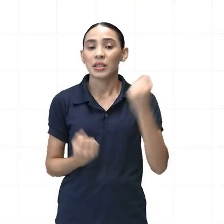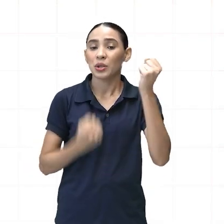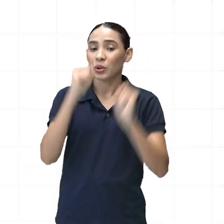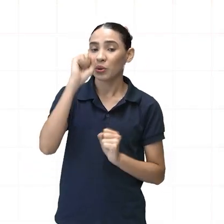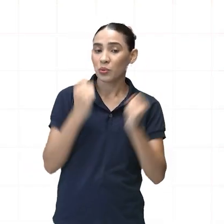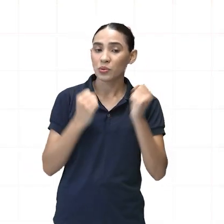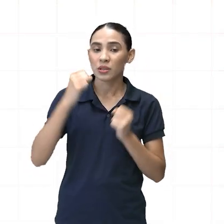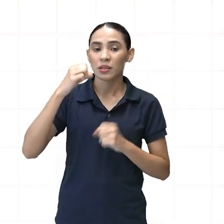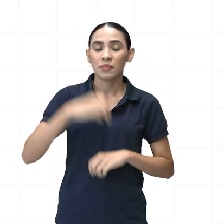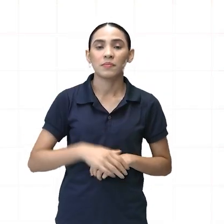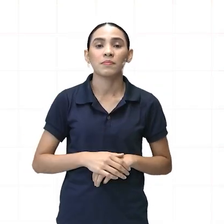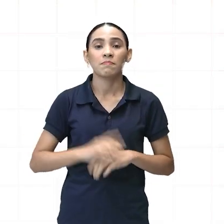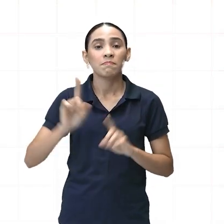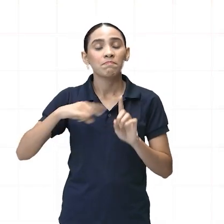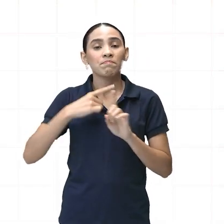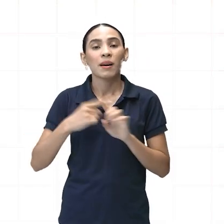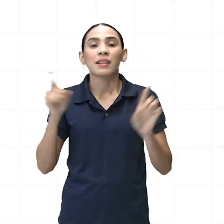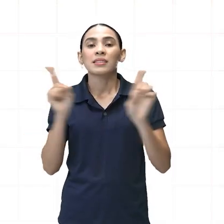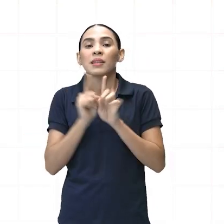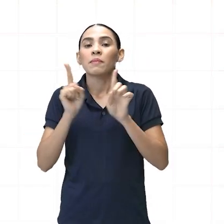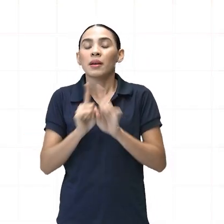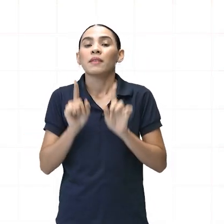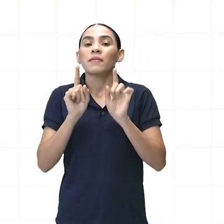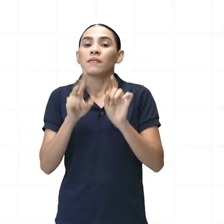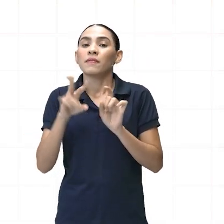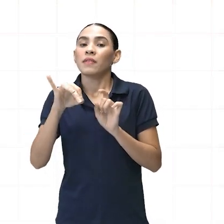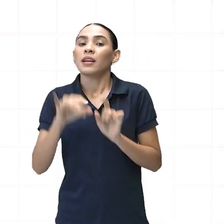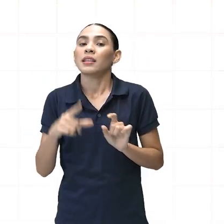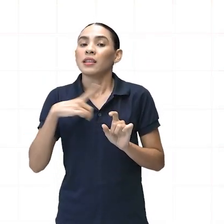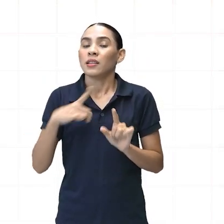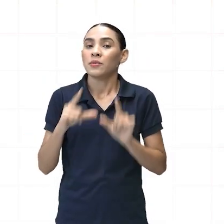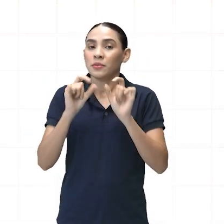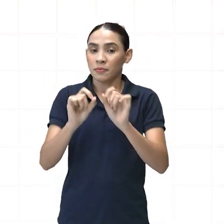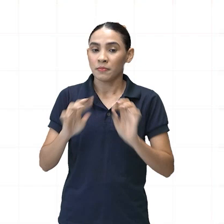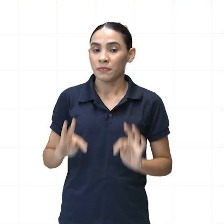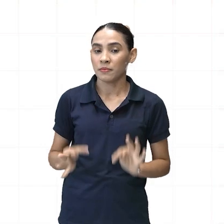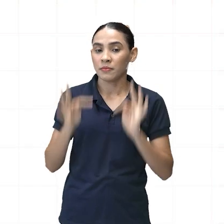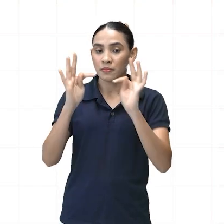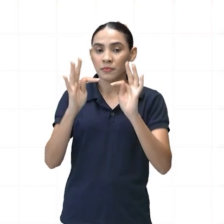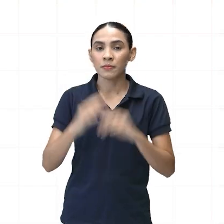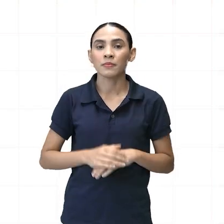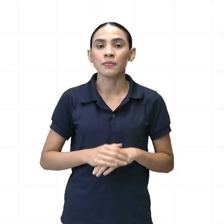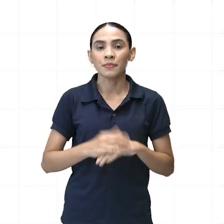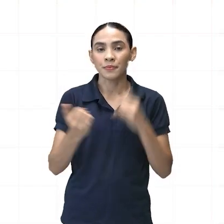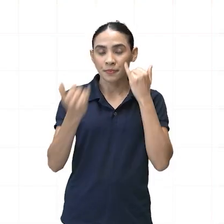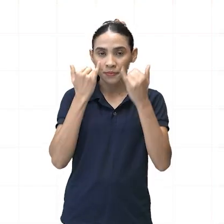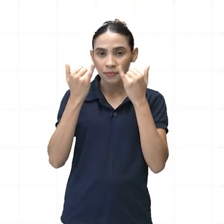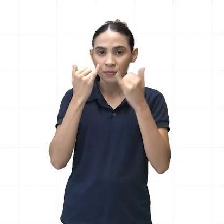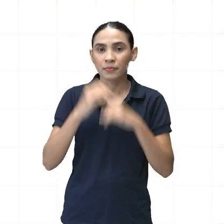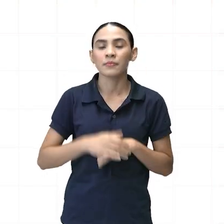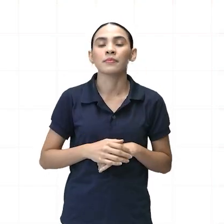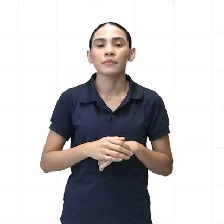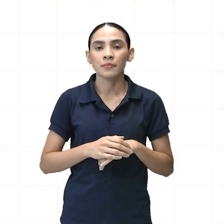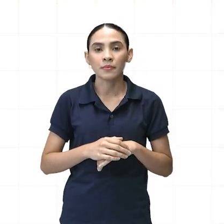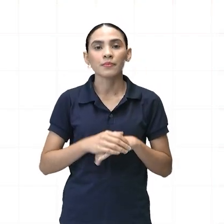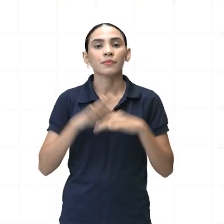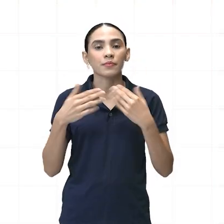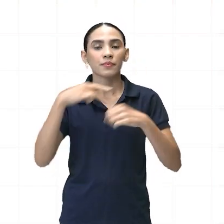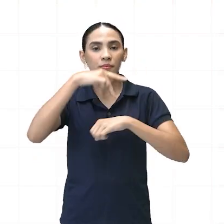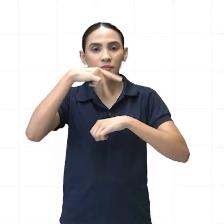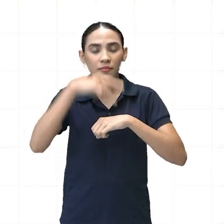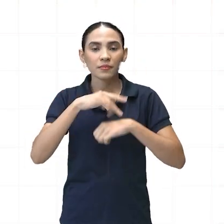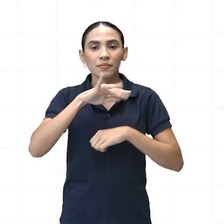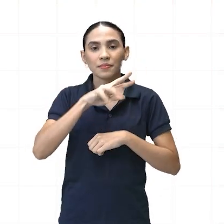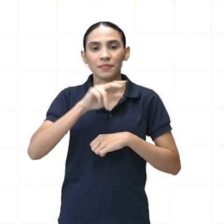indústria manufatura, mas também vai existir o quê? A tecnologia da informação, onde os